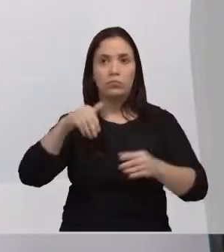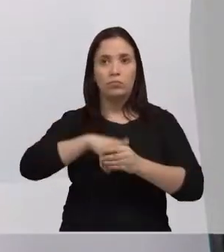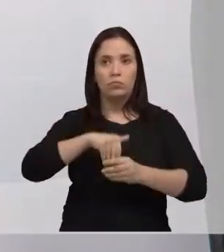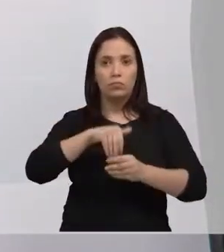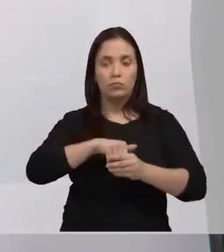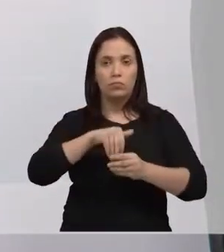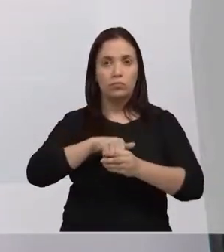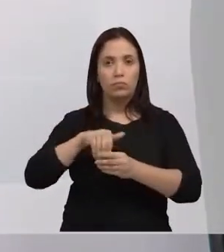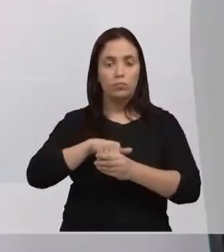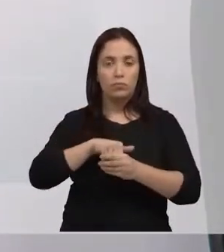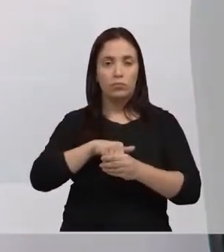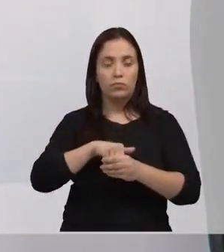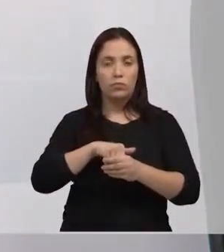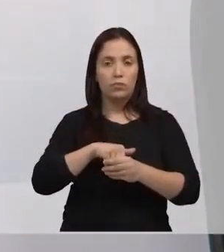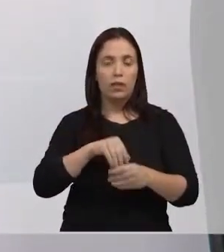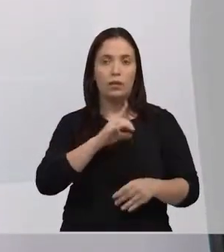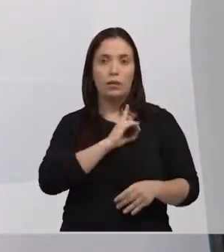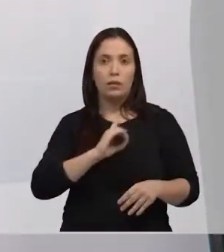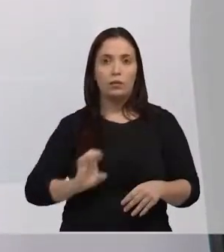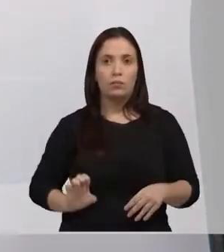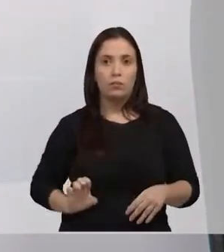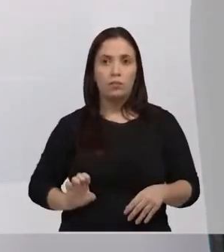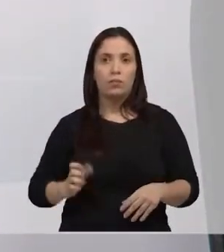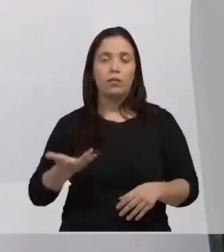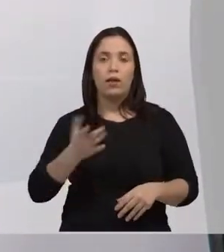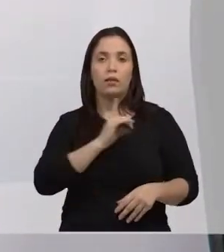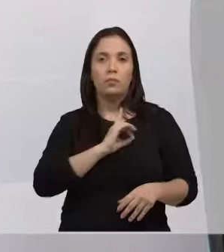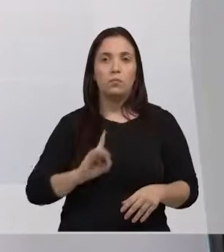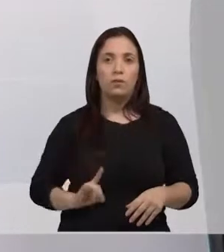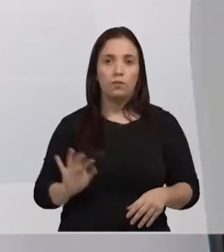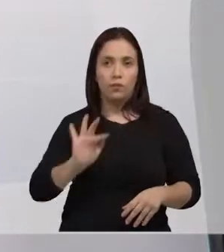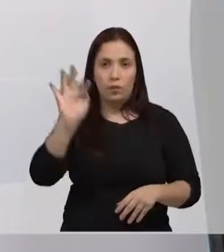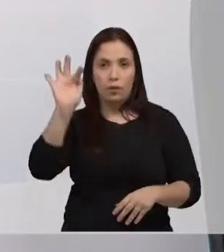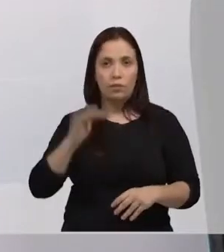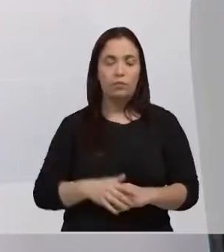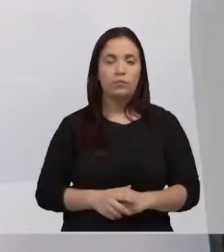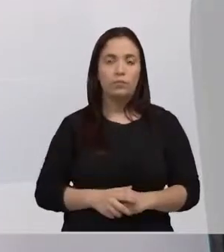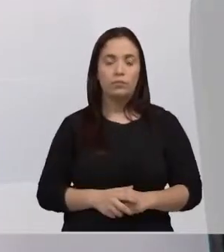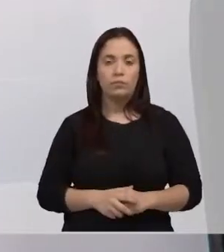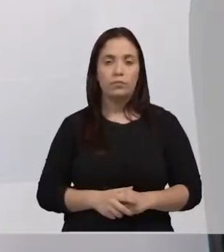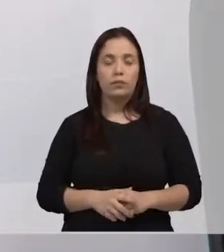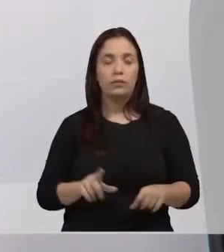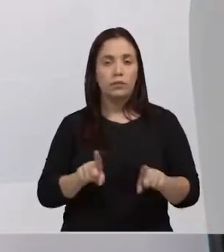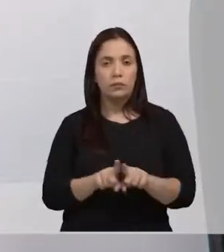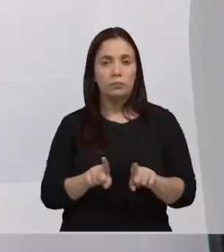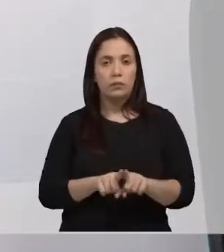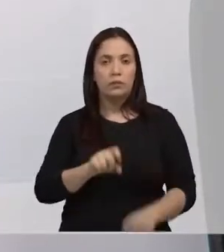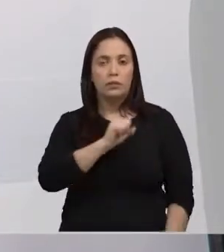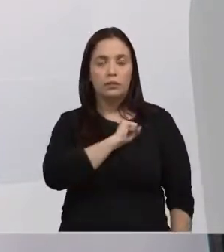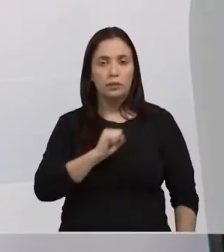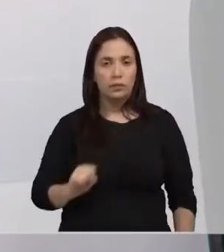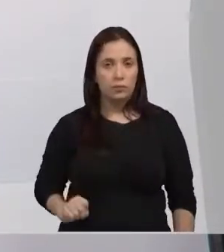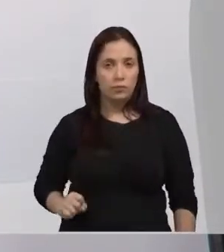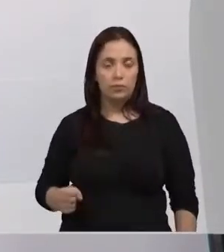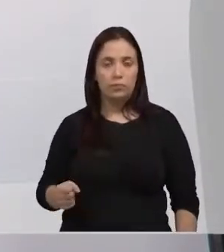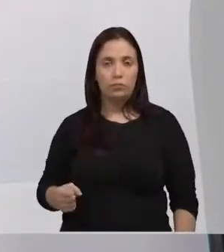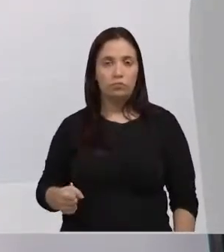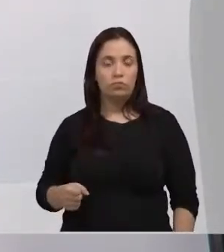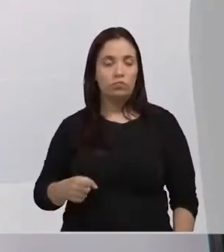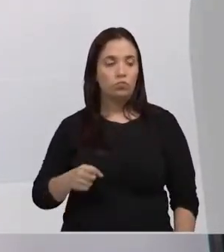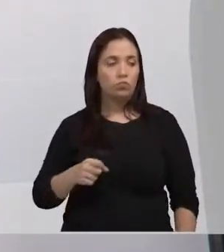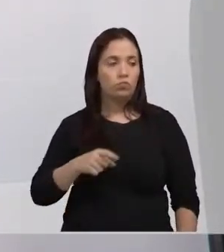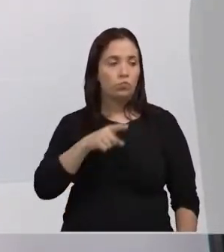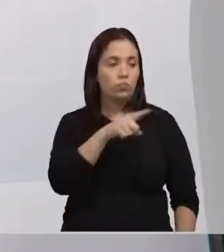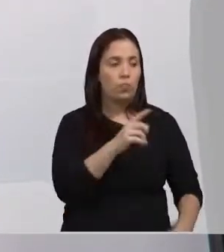proporcionais de candidaturas de deputado estadual, federal e senador, uma